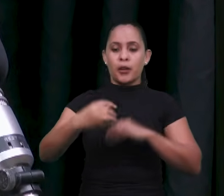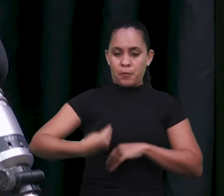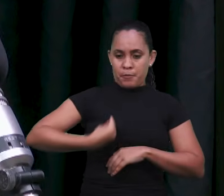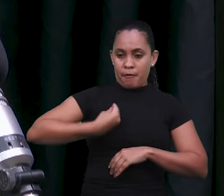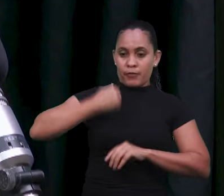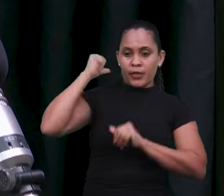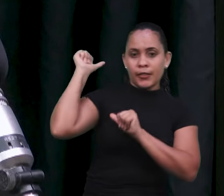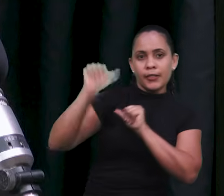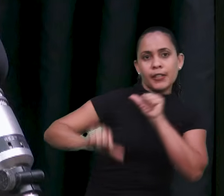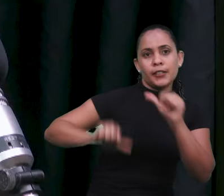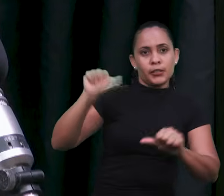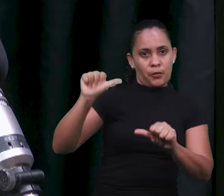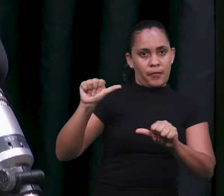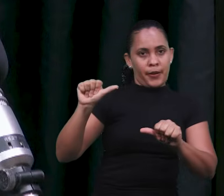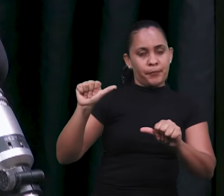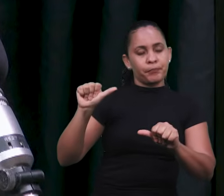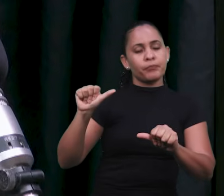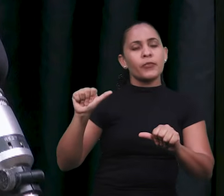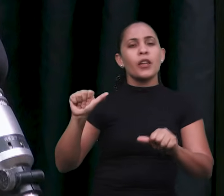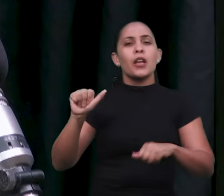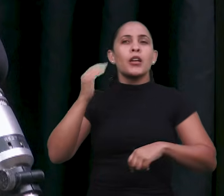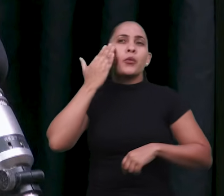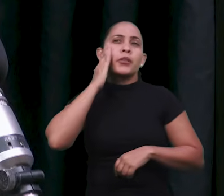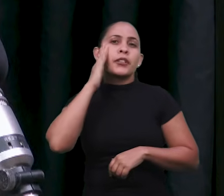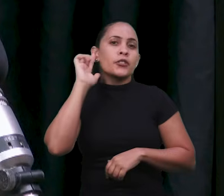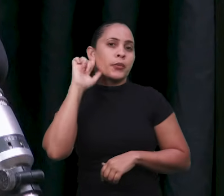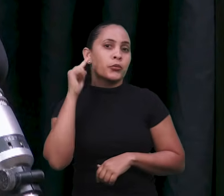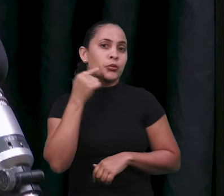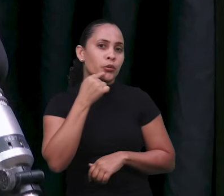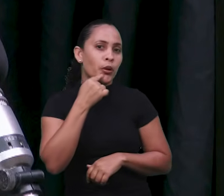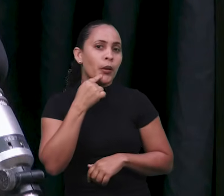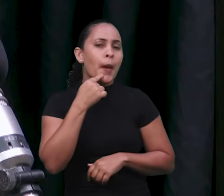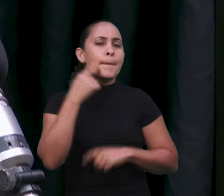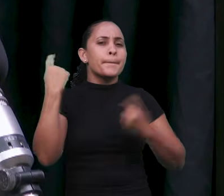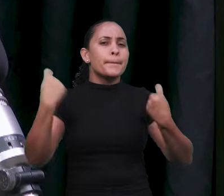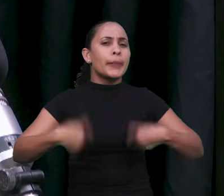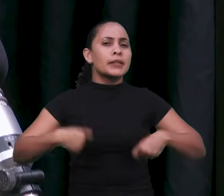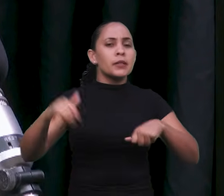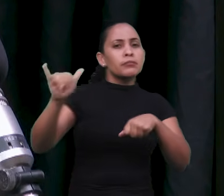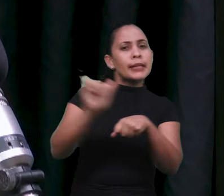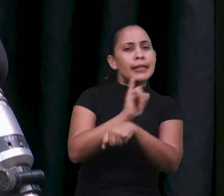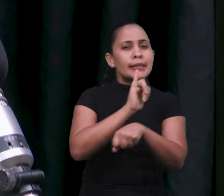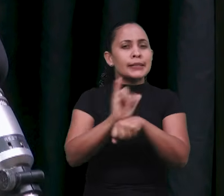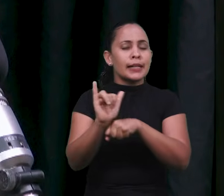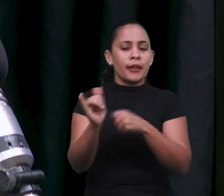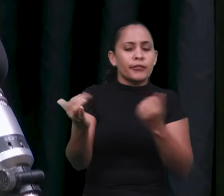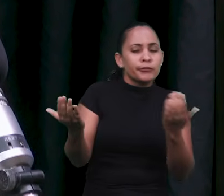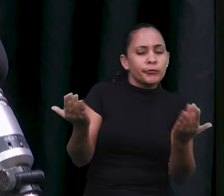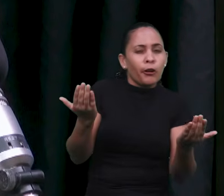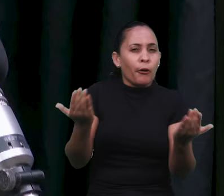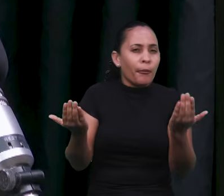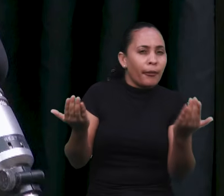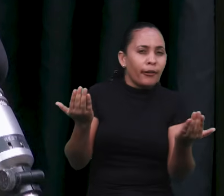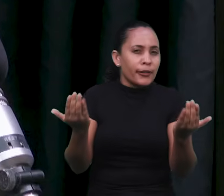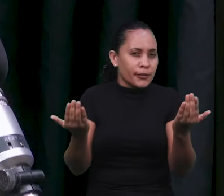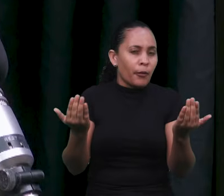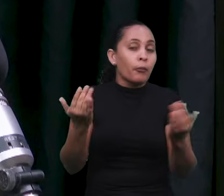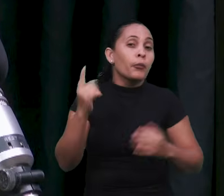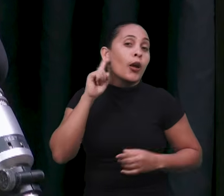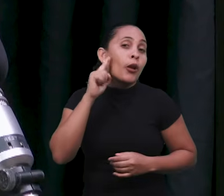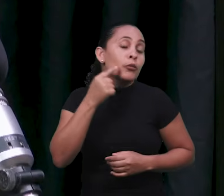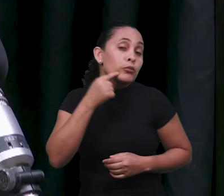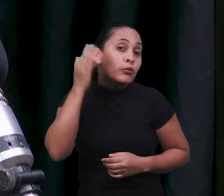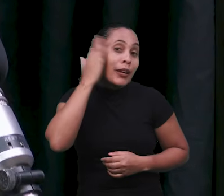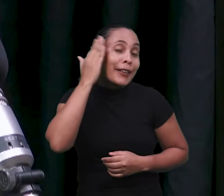para o surdo, nós precisamos usar os hipônimos, que é dar exemplos, né, para que o surdo